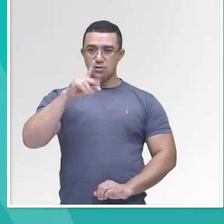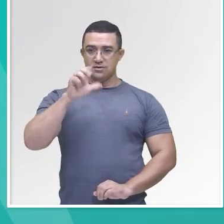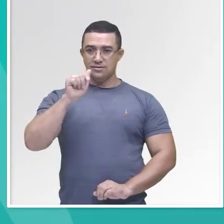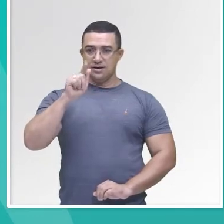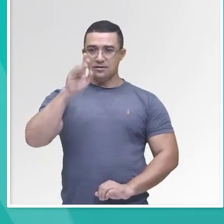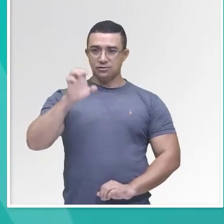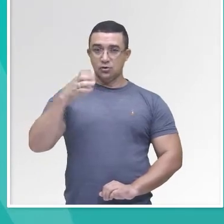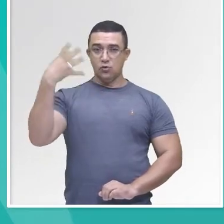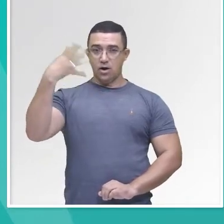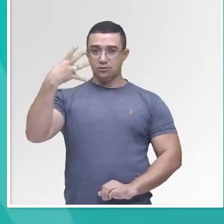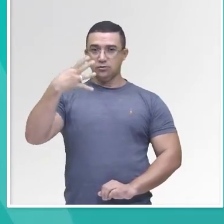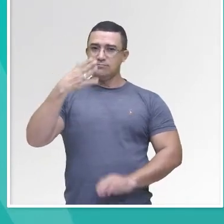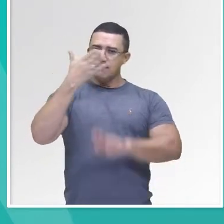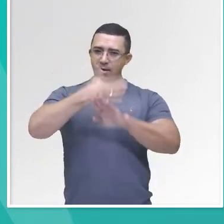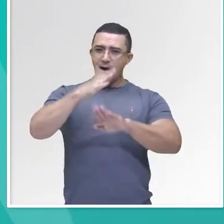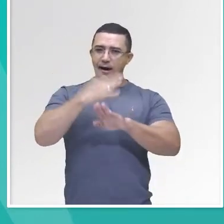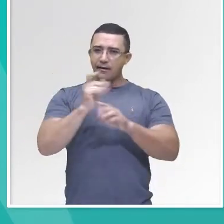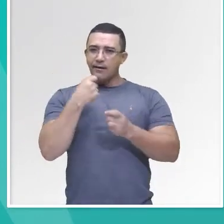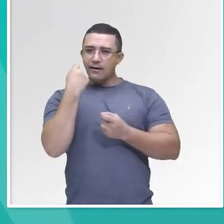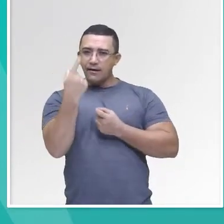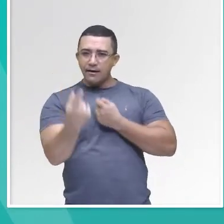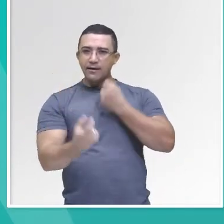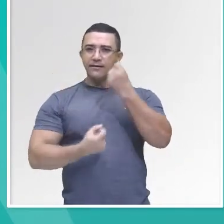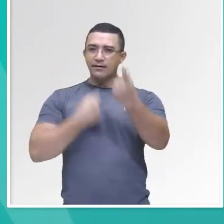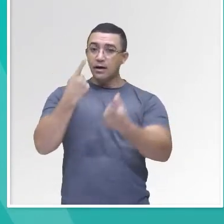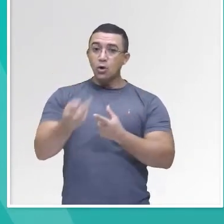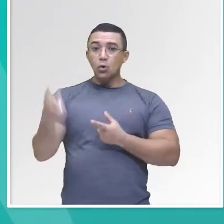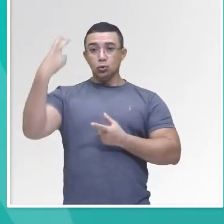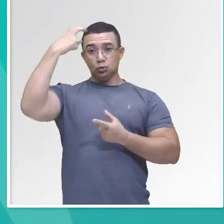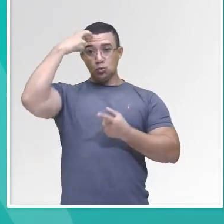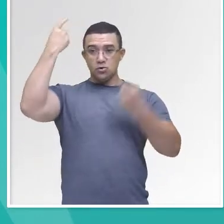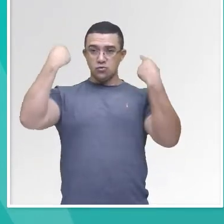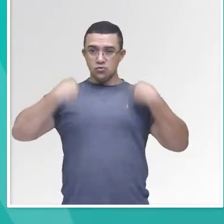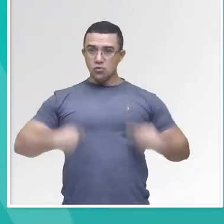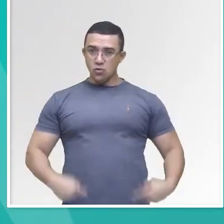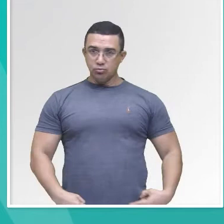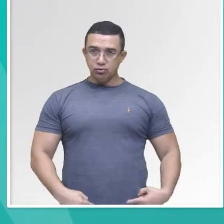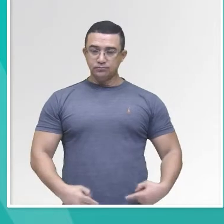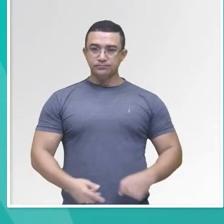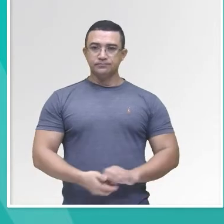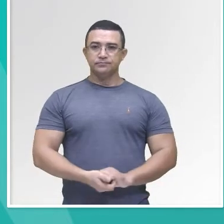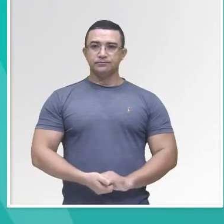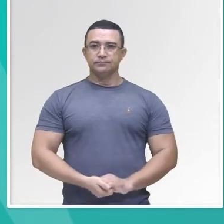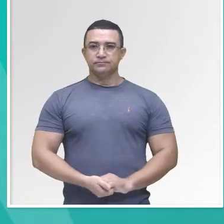Unidade 4. Práticas alternativas na cultura corporal.